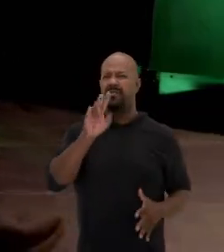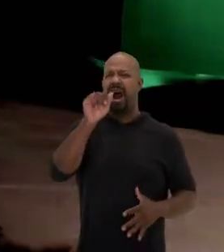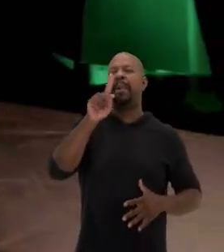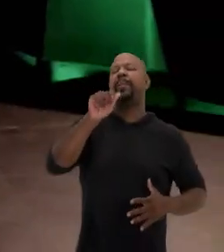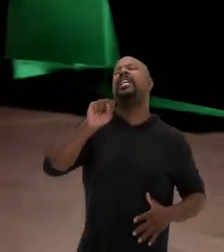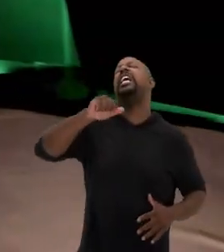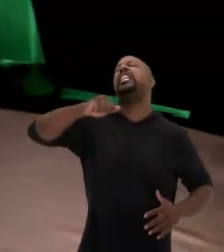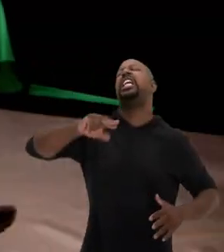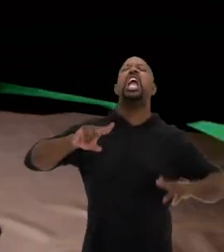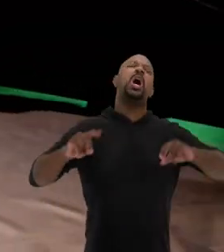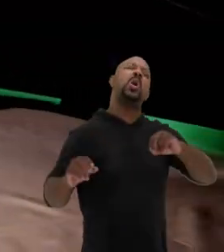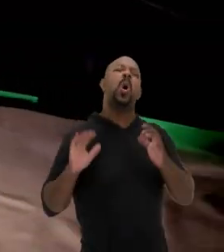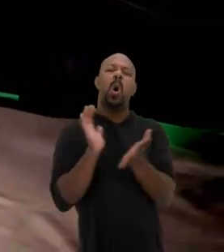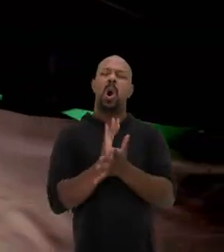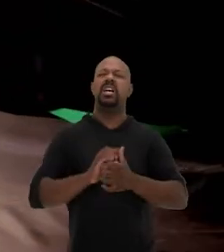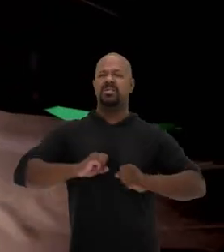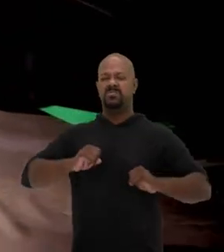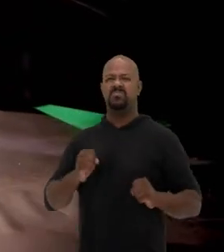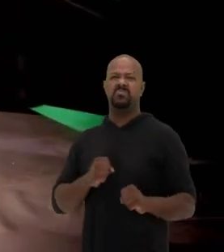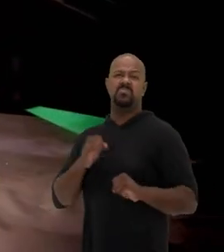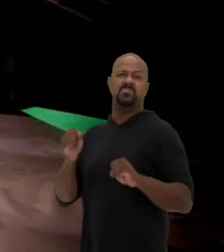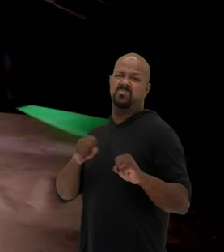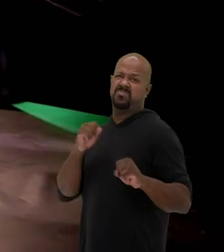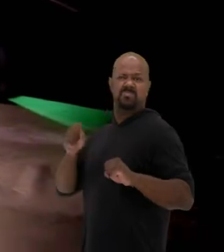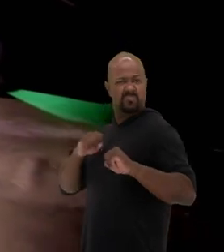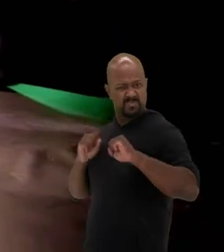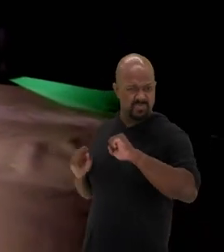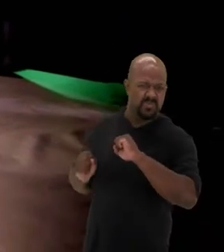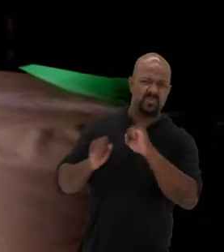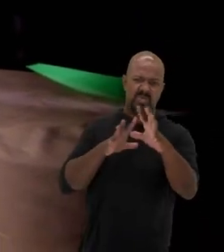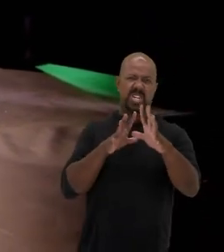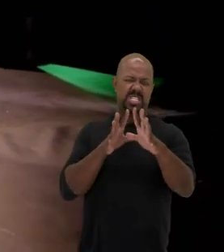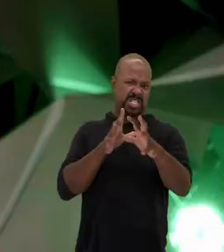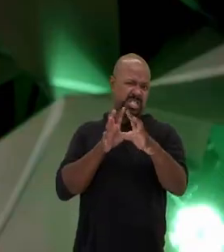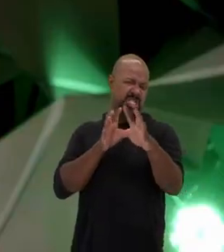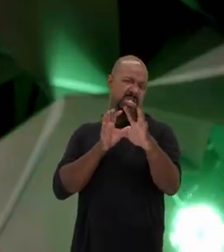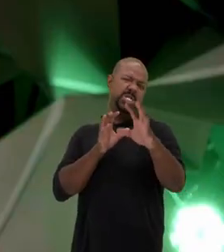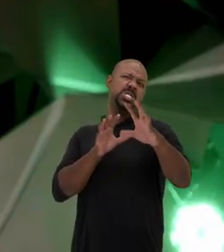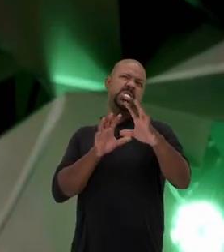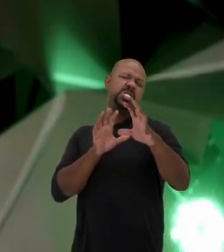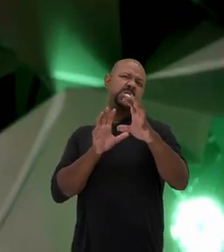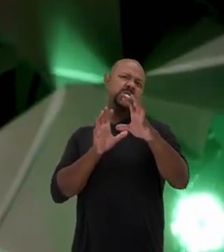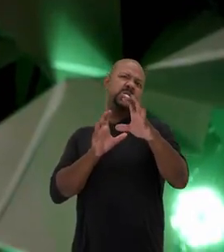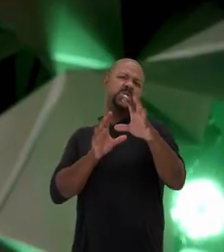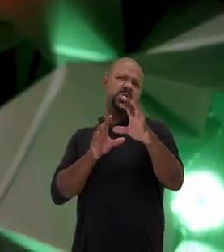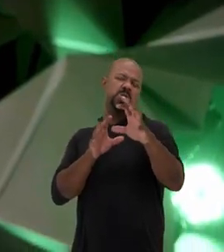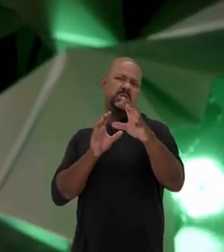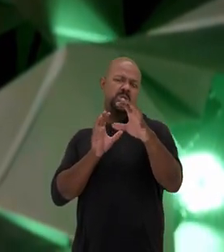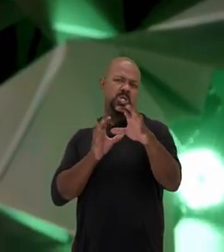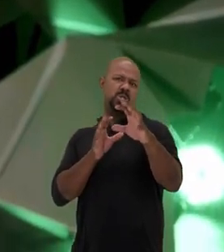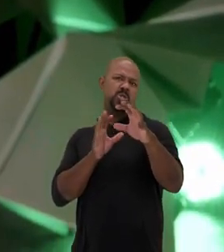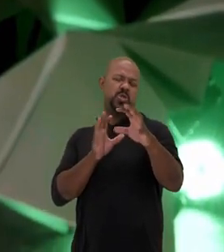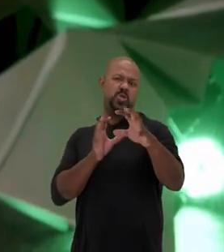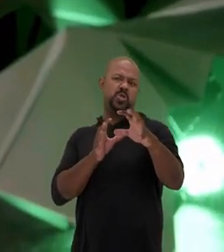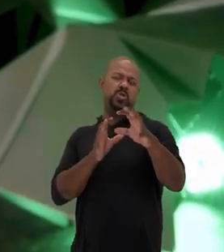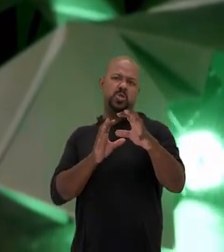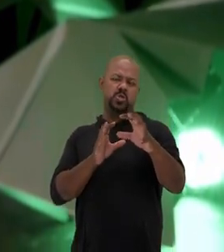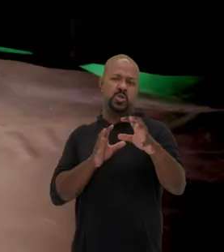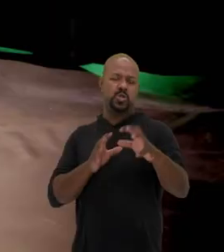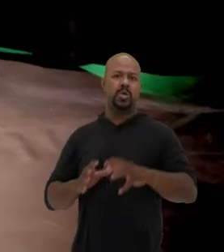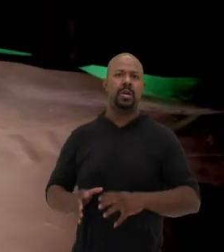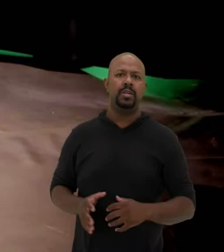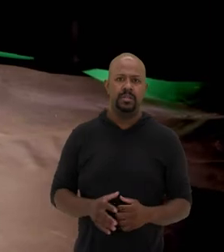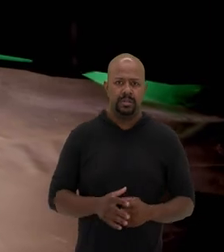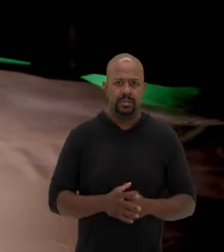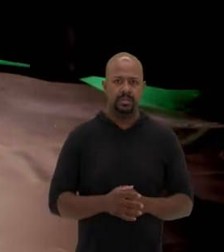Vai, pesadelo! Ernesto e Dimitri jogam os braços para frente e uma animação de bolas de fogo saem de suas mãos.